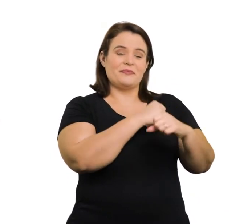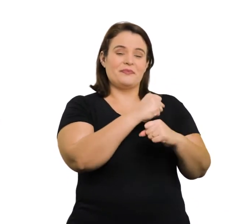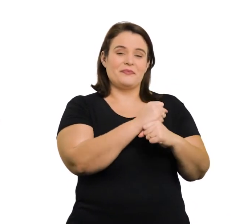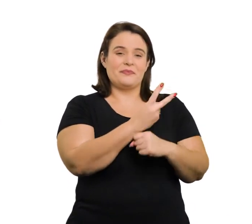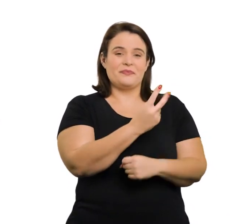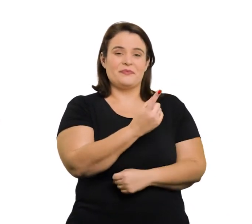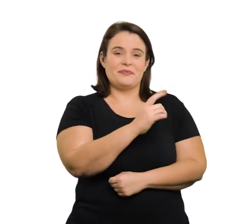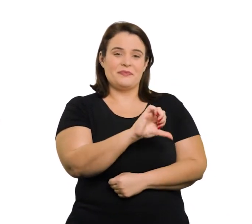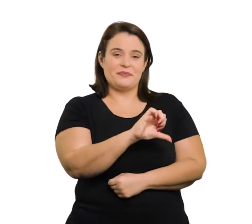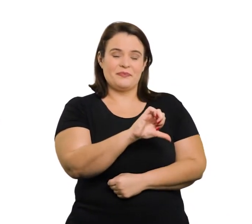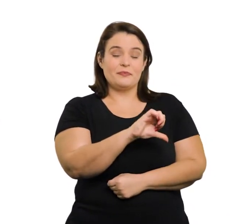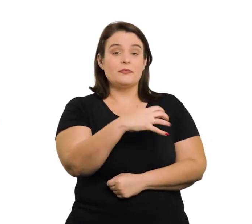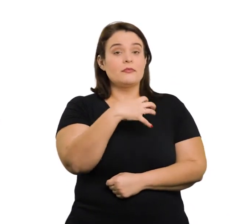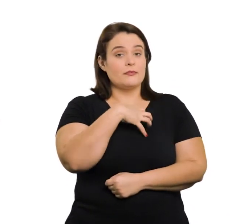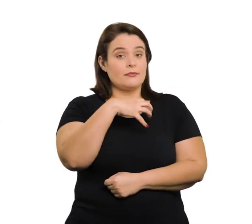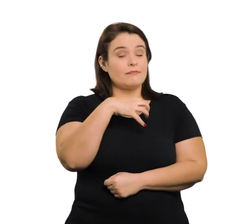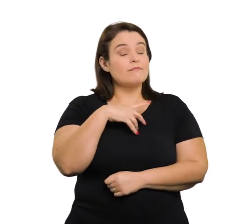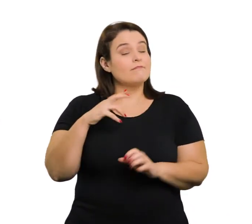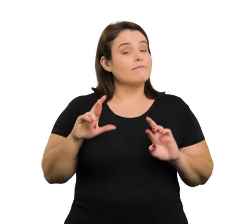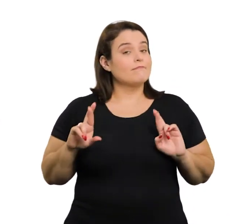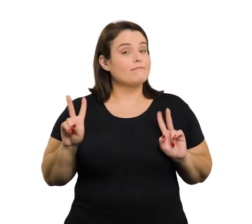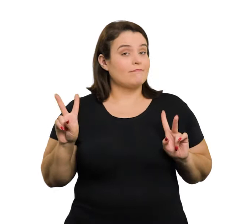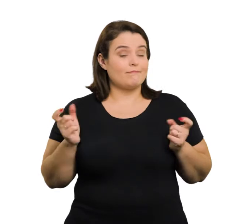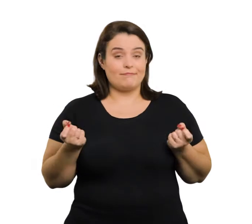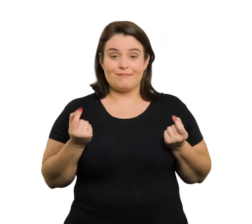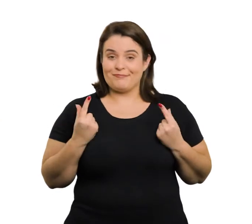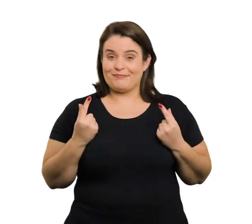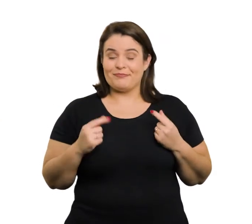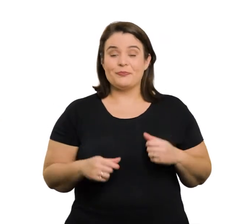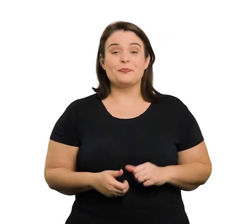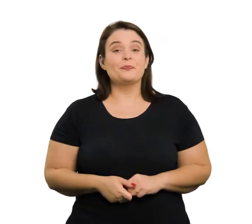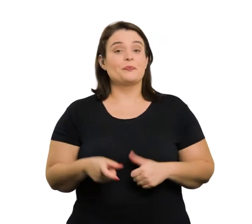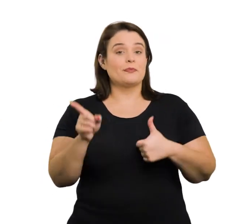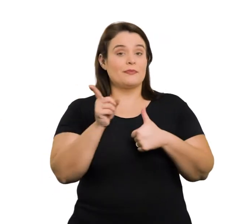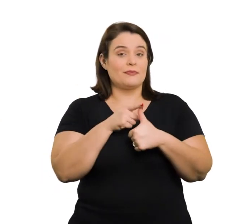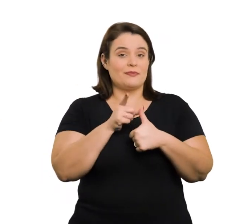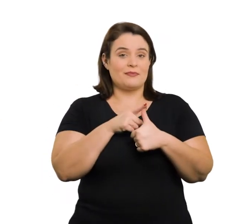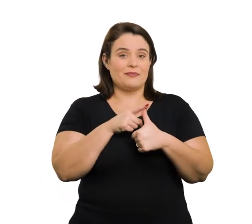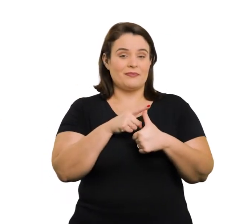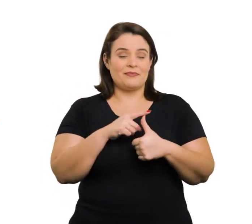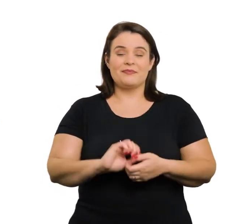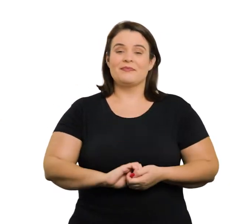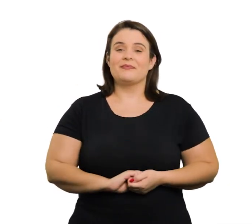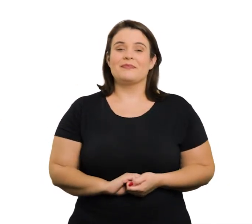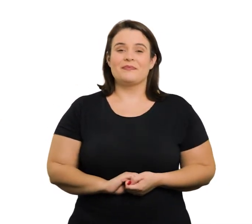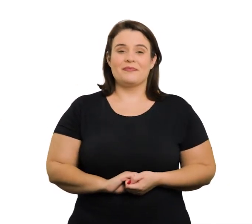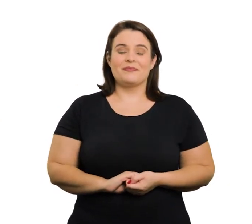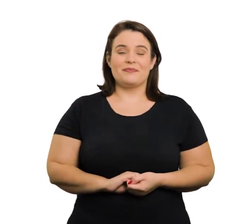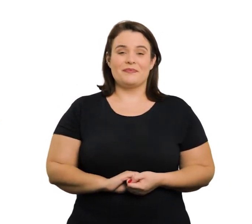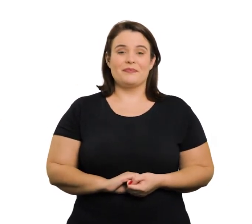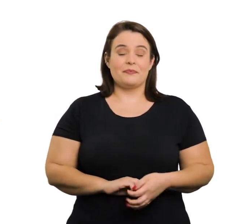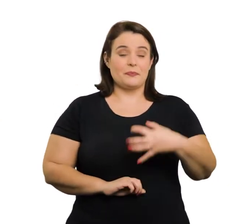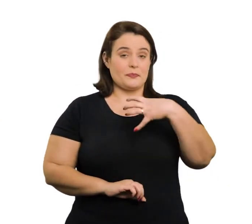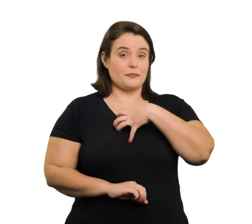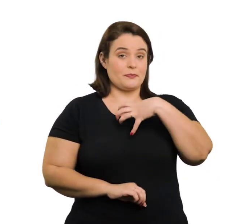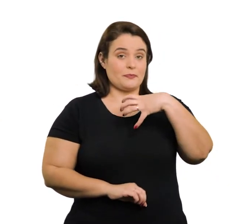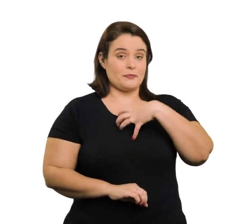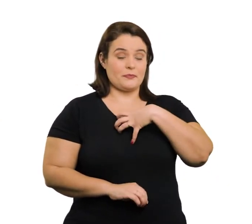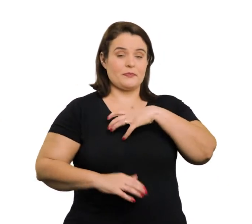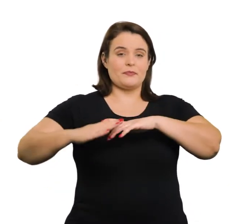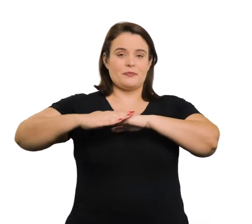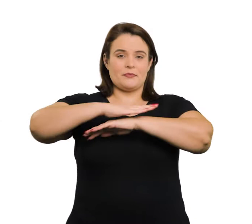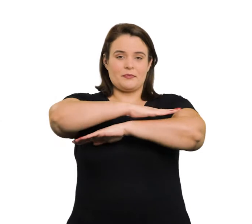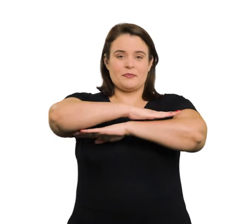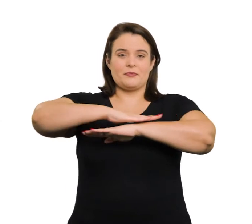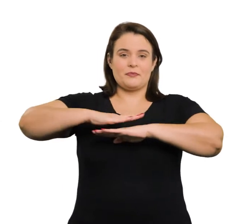58.611, de 2019, há situações atípicas. A primeira diz que, abre aspas, nas